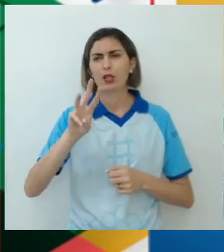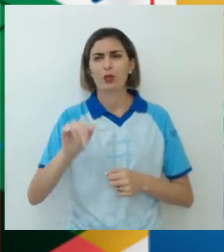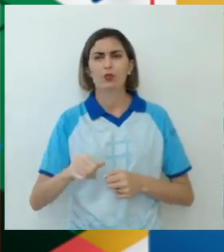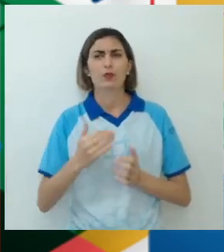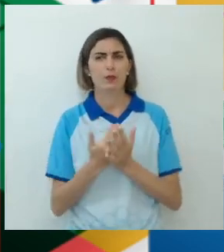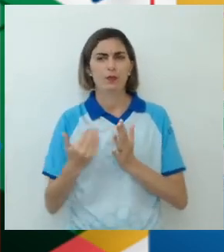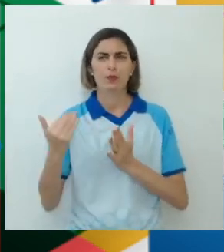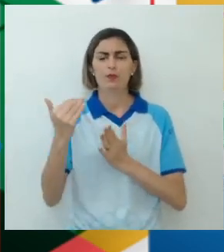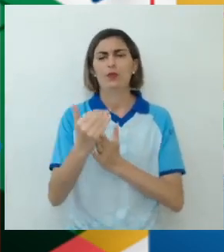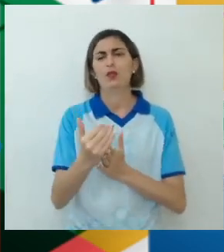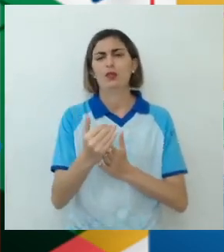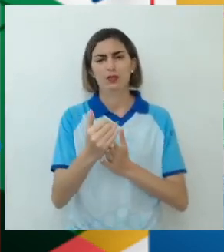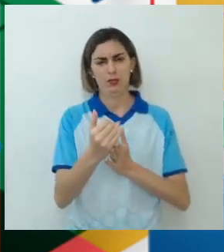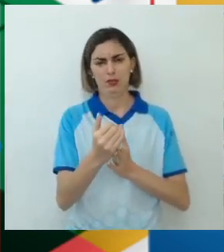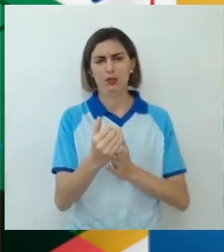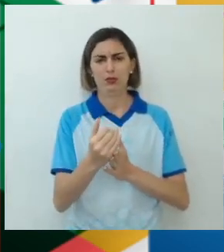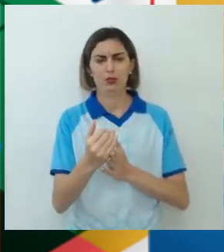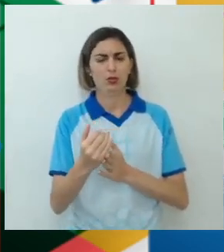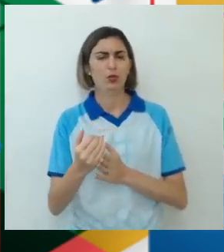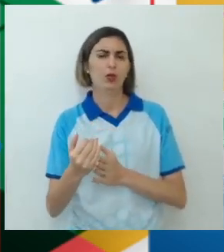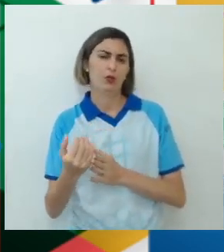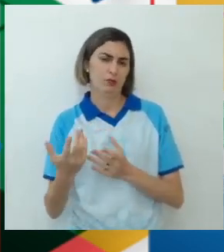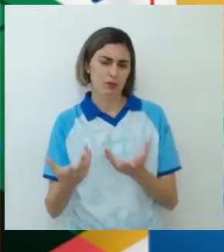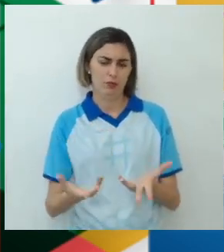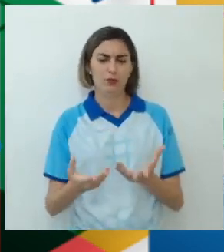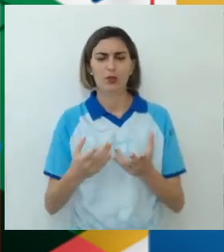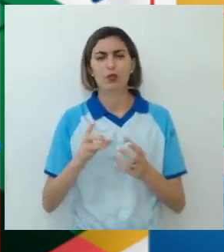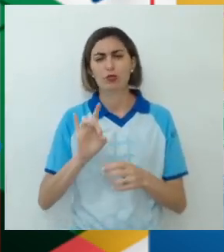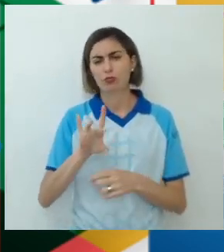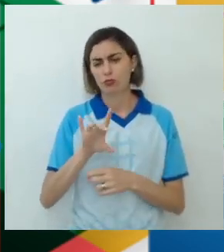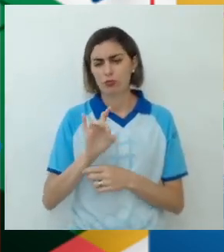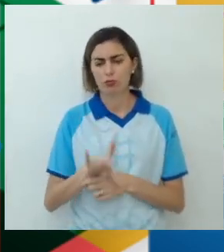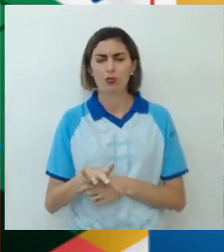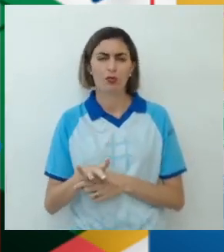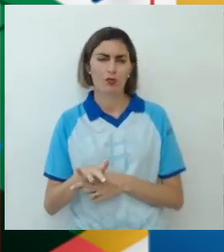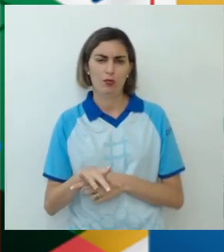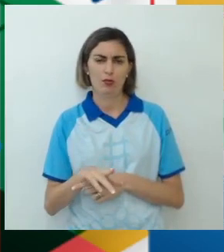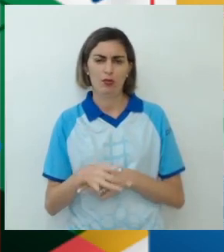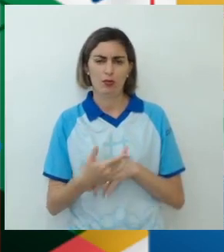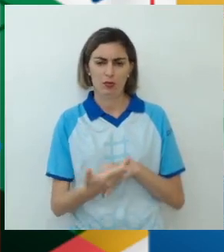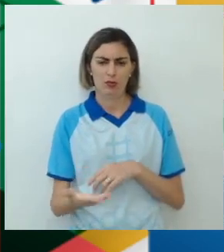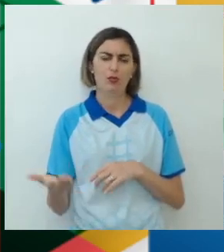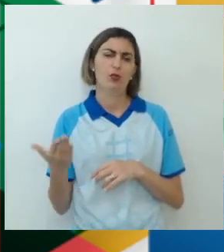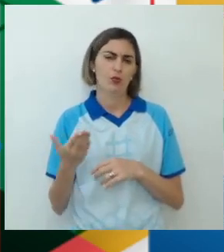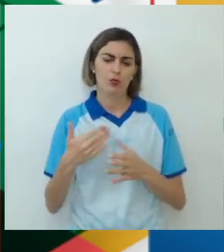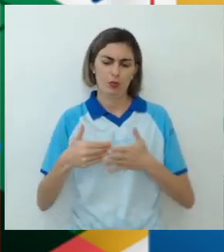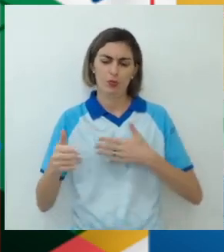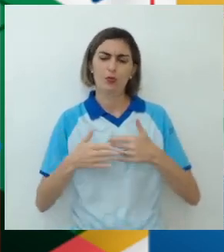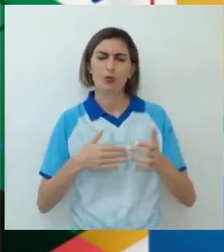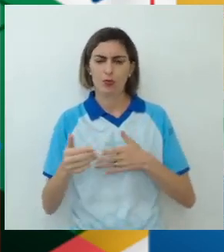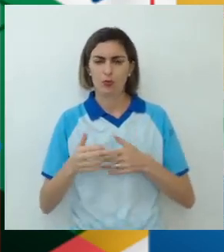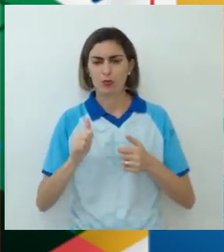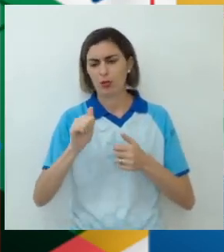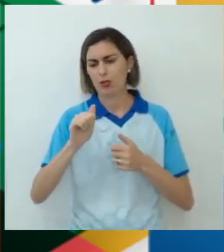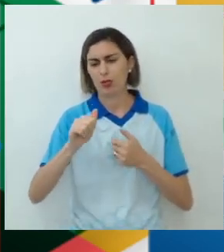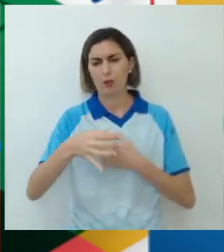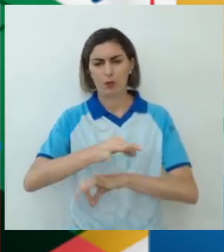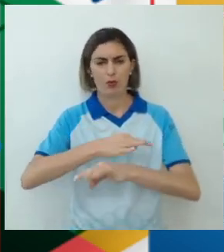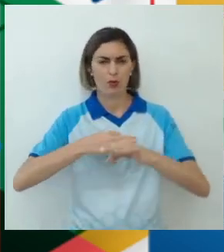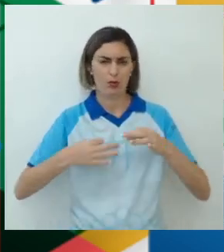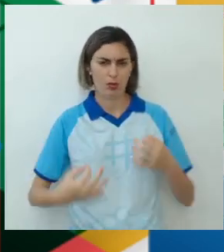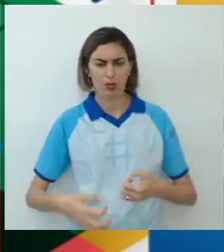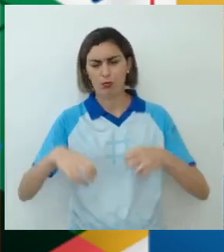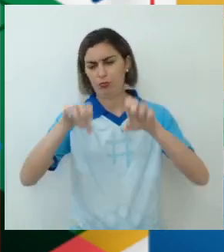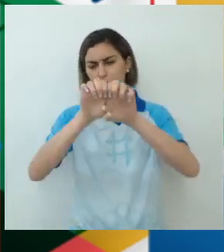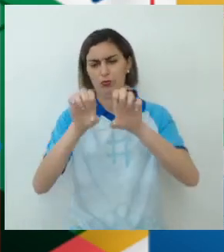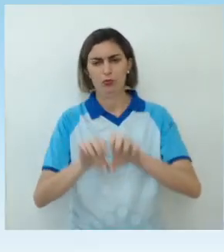além, tá? Ele vai considerar apenas que qualquer átomo ou molécula ou